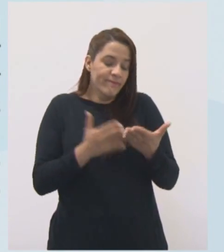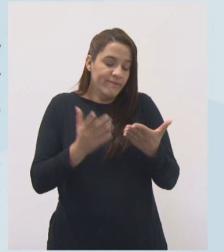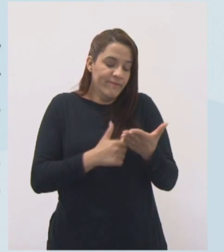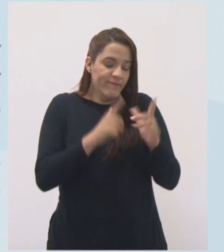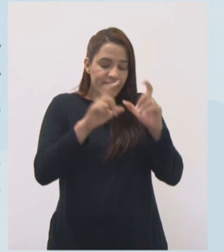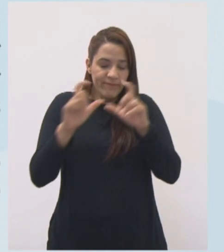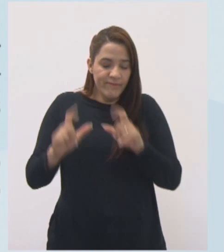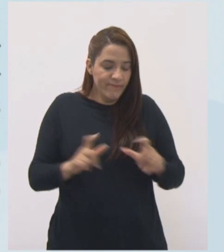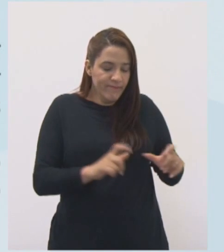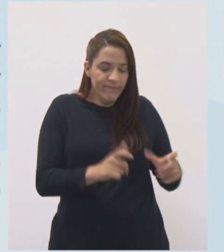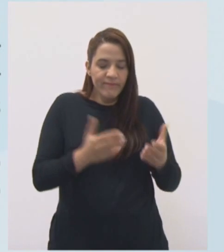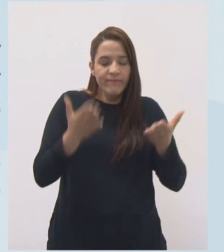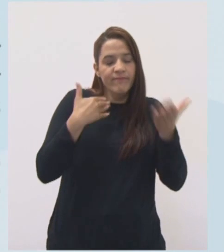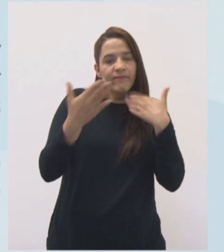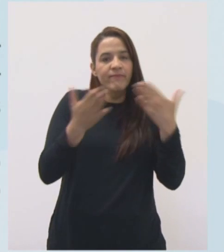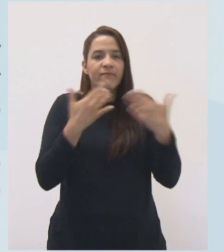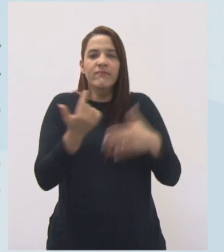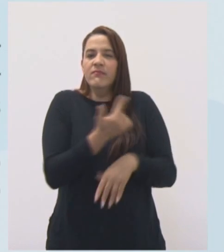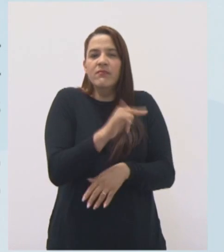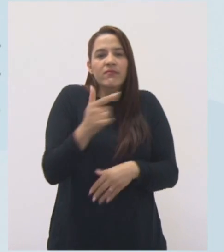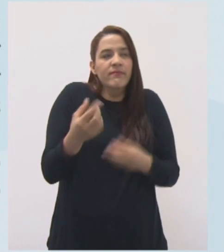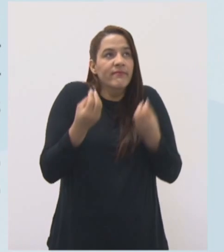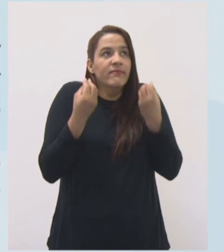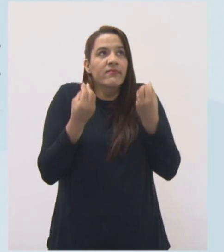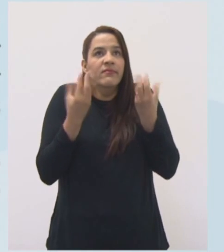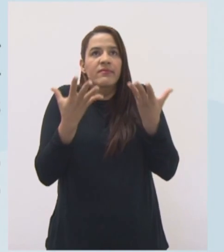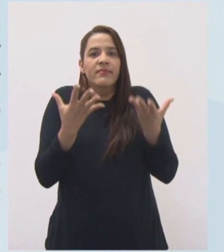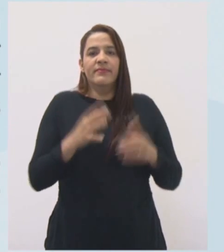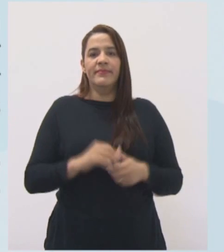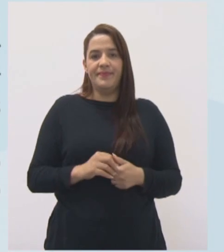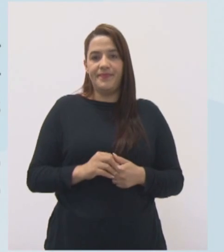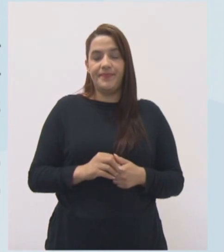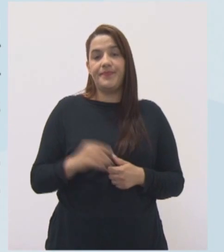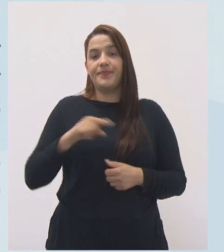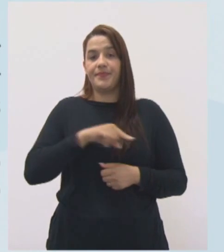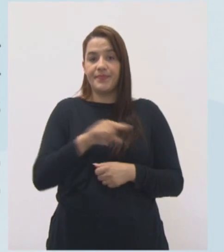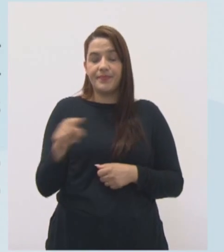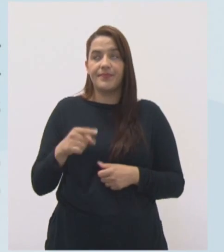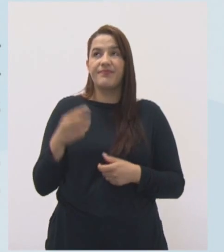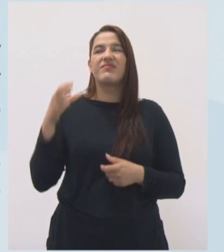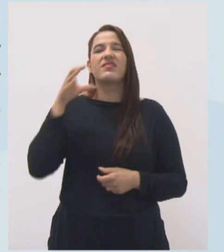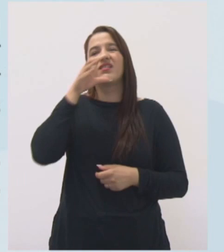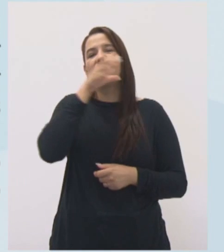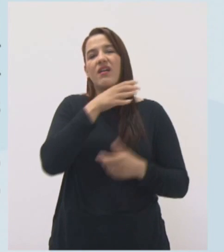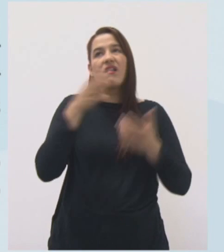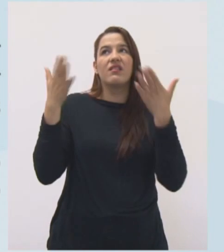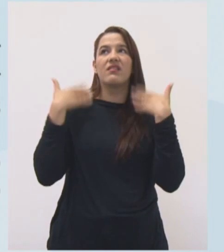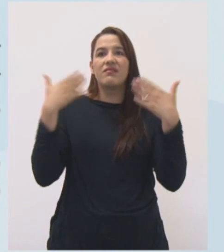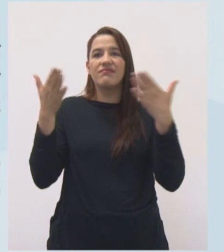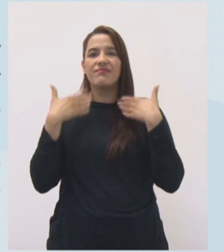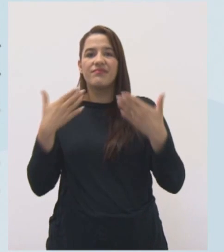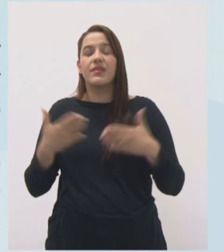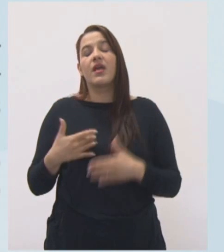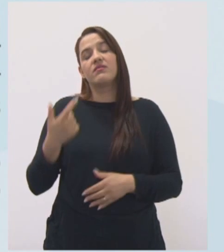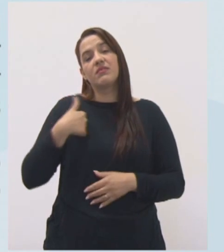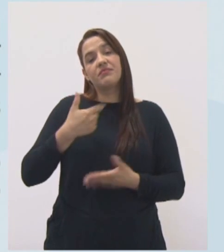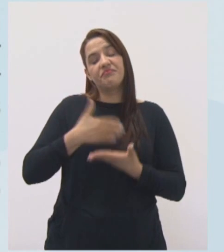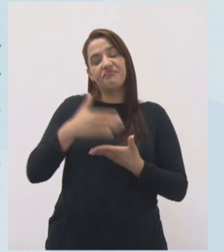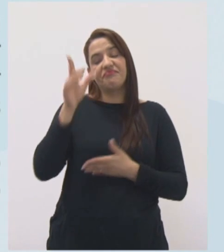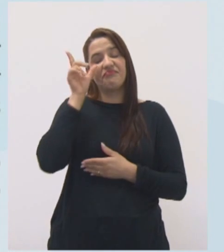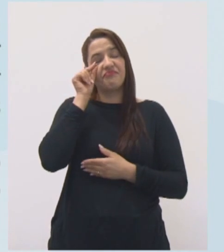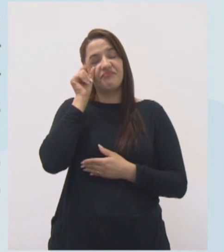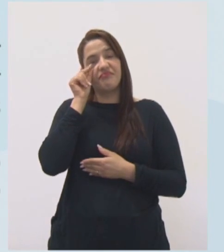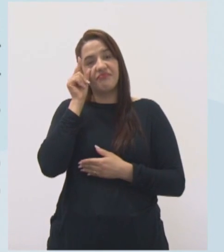nem conversas? Pensava aborrecida. O calor daquele dia estava deixando Alice com sono.